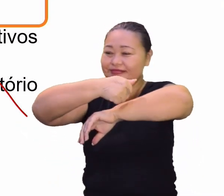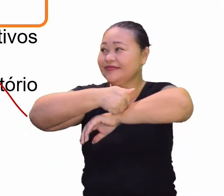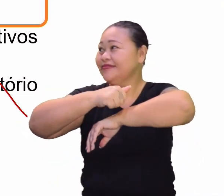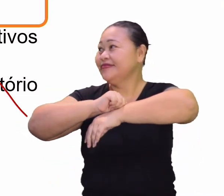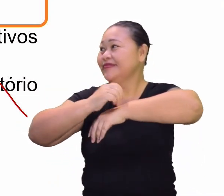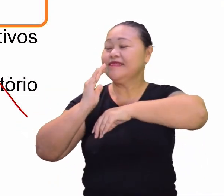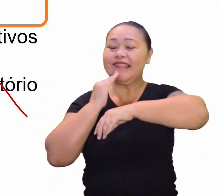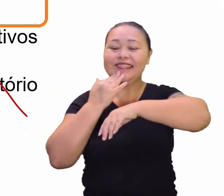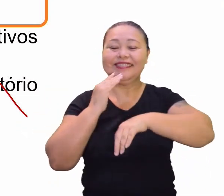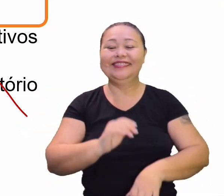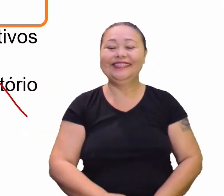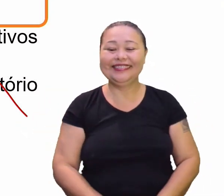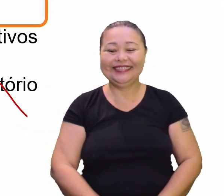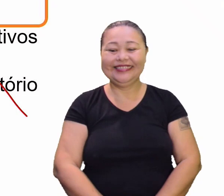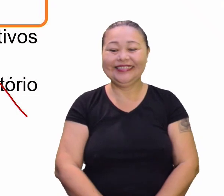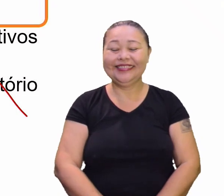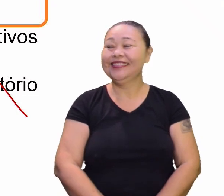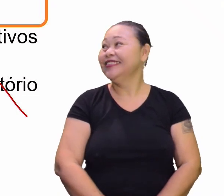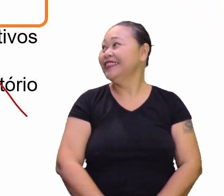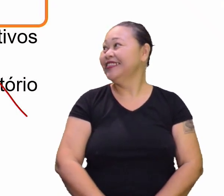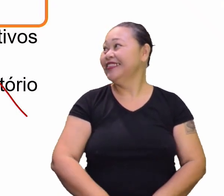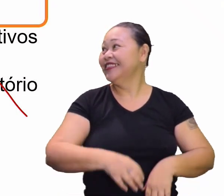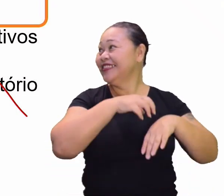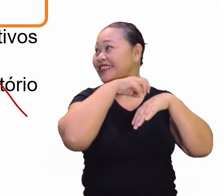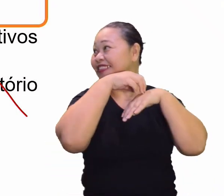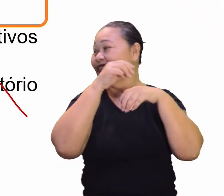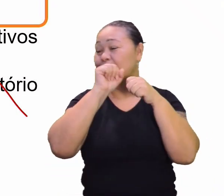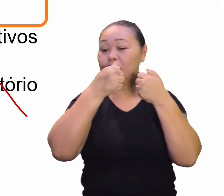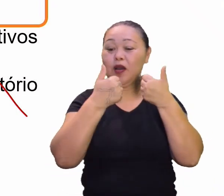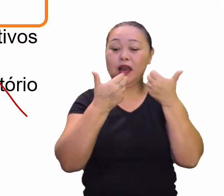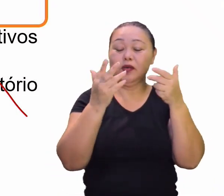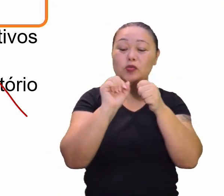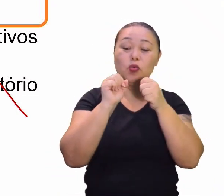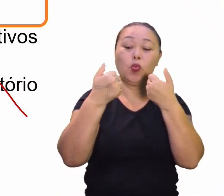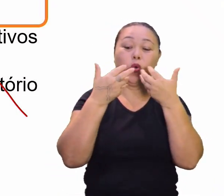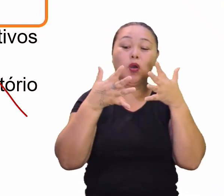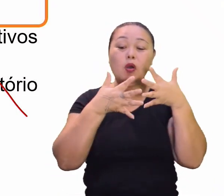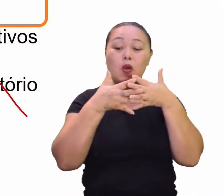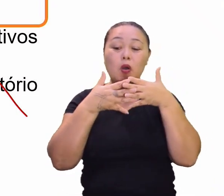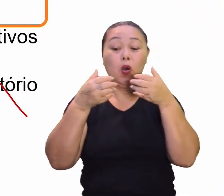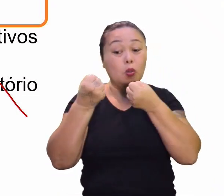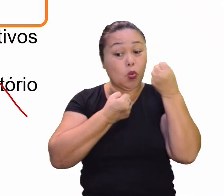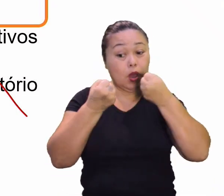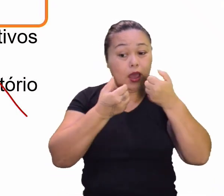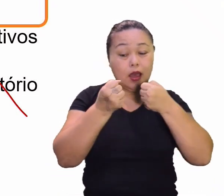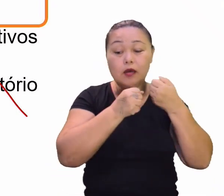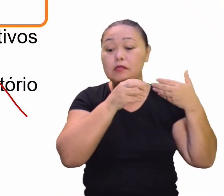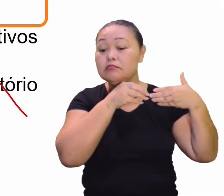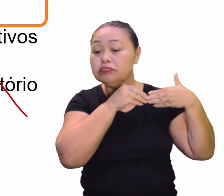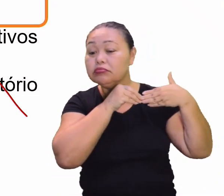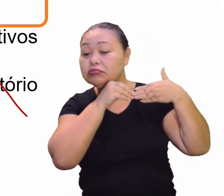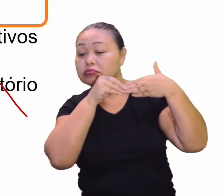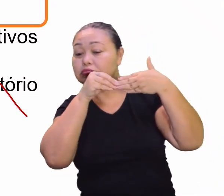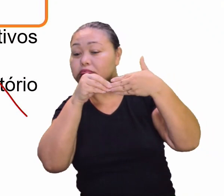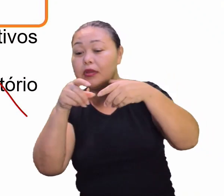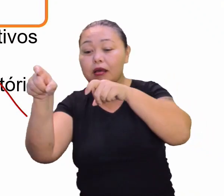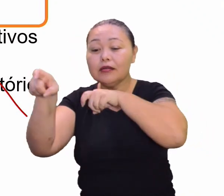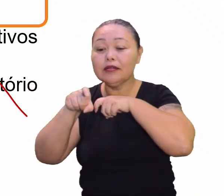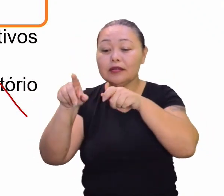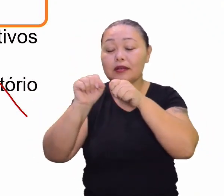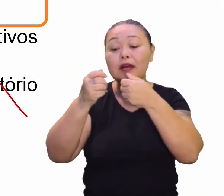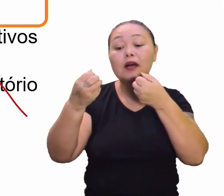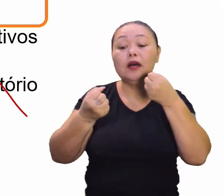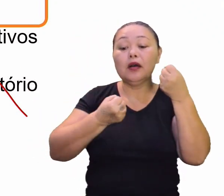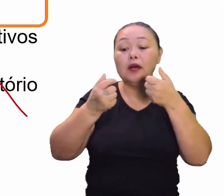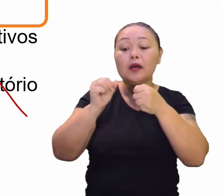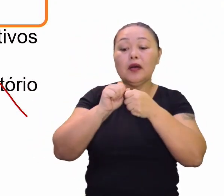Cascalho. É isso Ô, mesmo. louco. Peguei muita carona em cima de carro de garimpeiro, Rogério, para ir pro sítio. Olha, tu acredita? Sério? E qual que era o carro